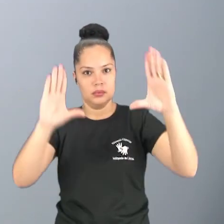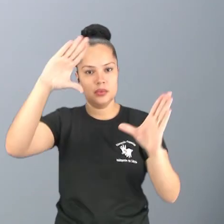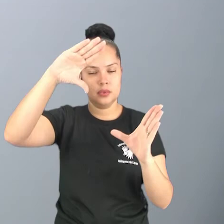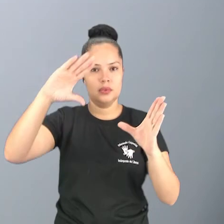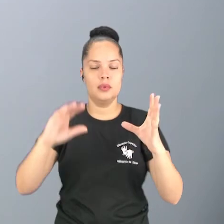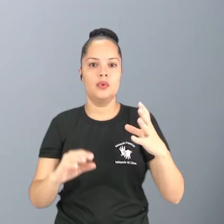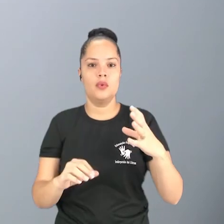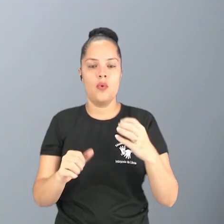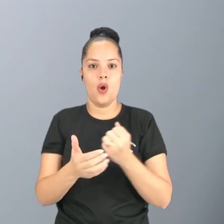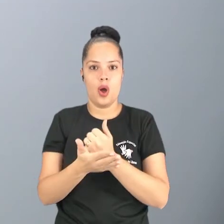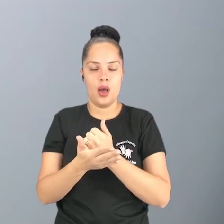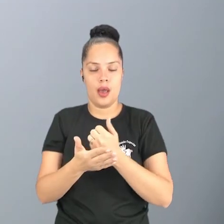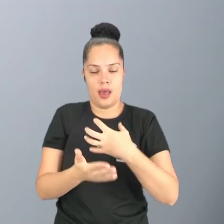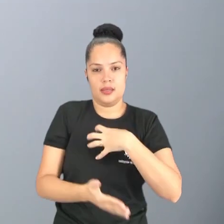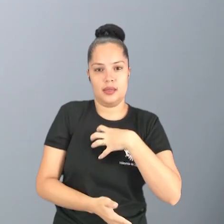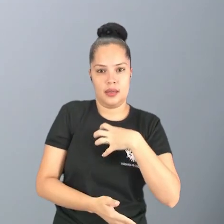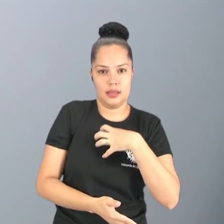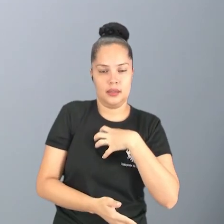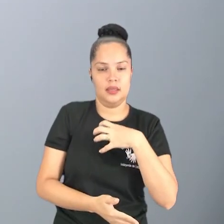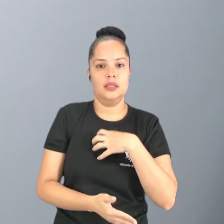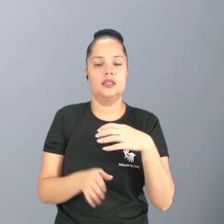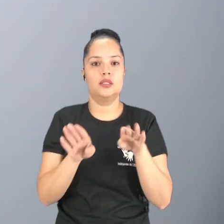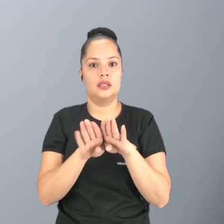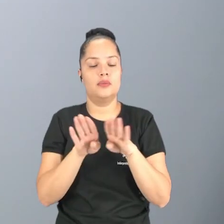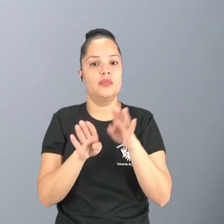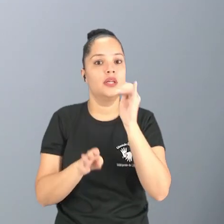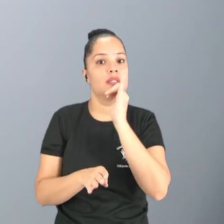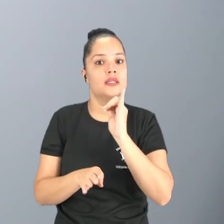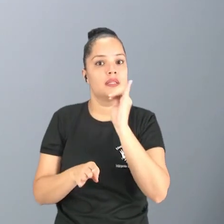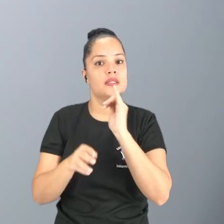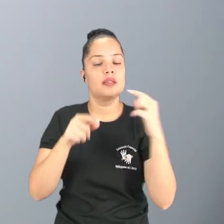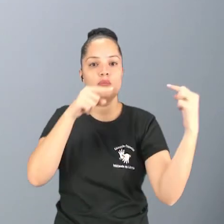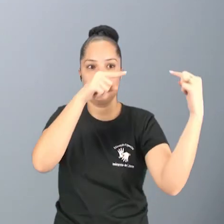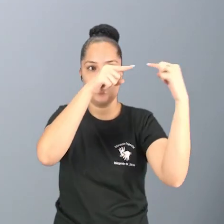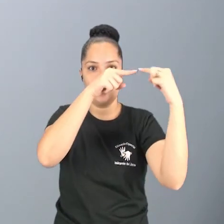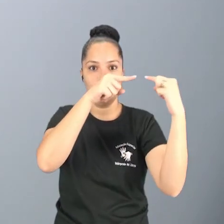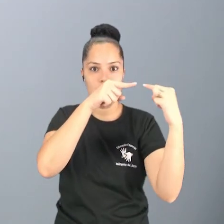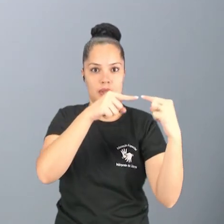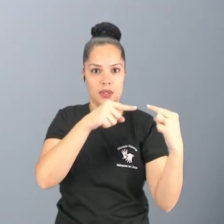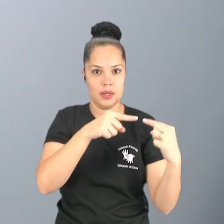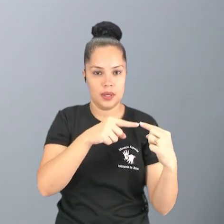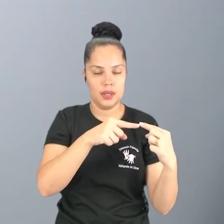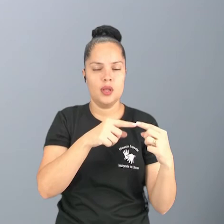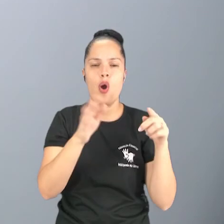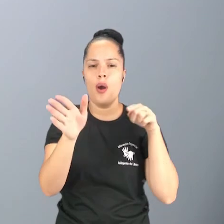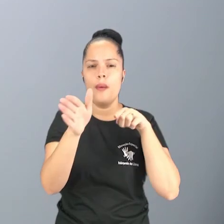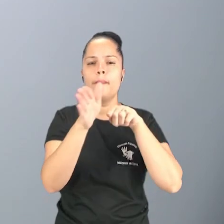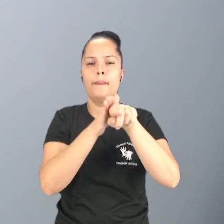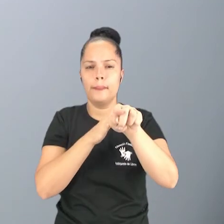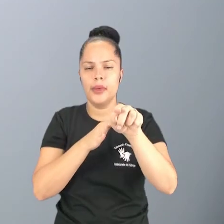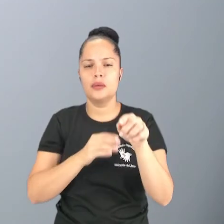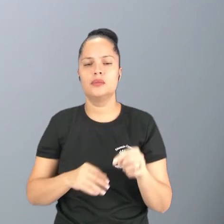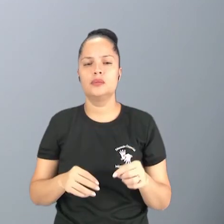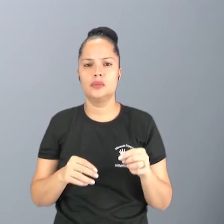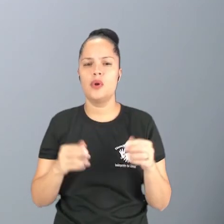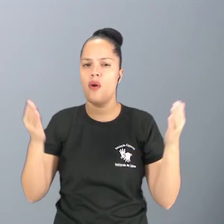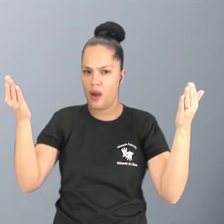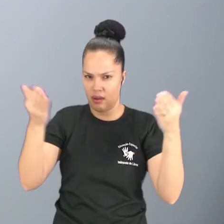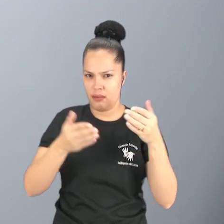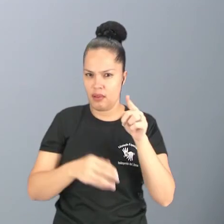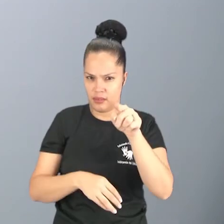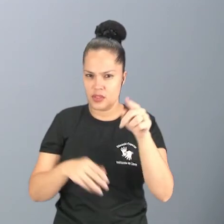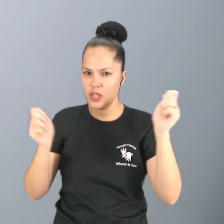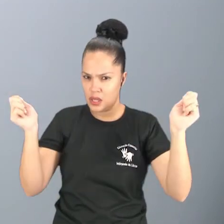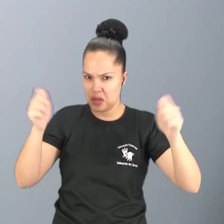também exemplos de imagem relacionadas a cada uma delas. Então eu pergunto a você, agora você é capaz